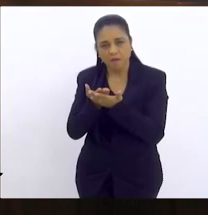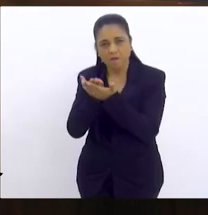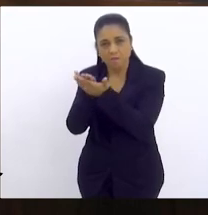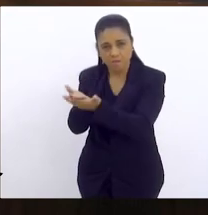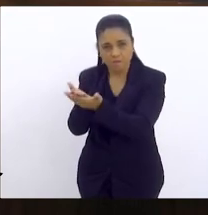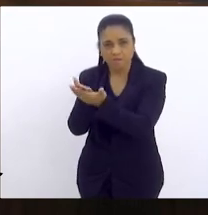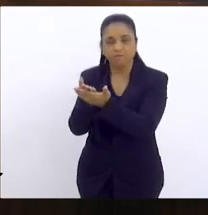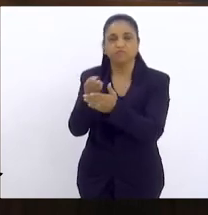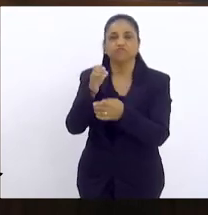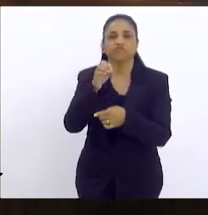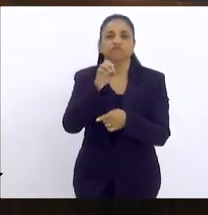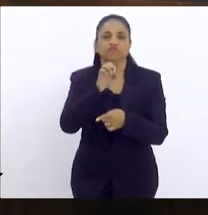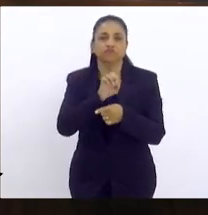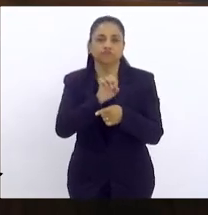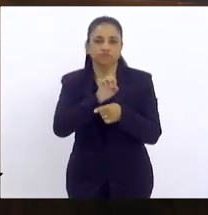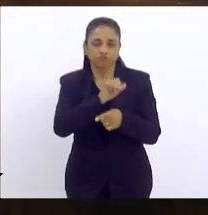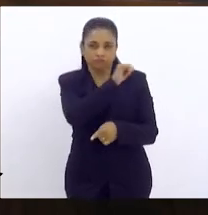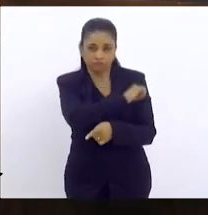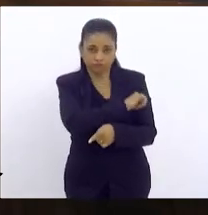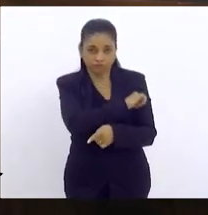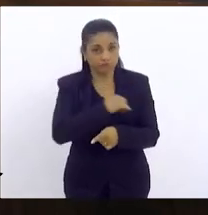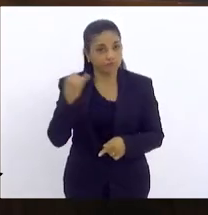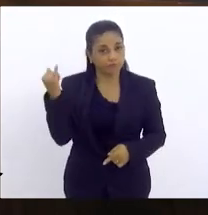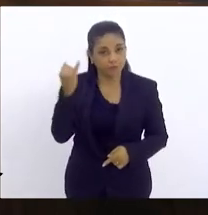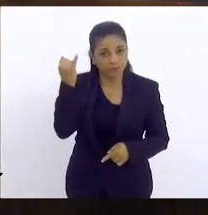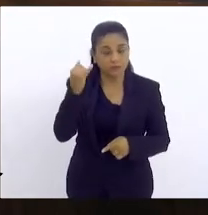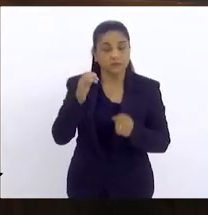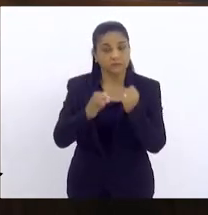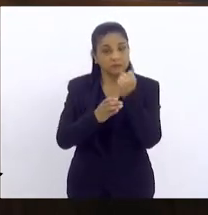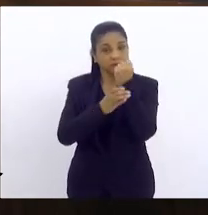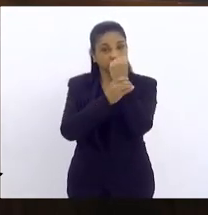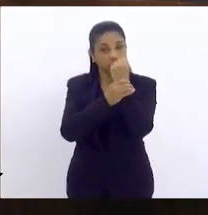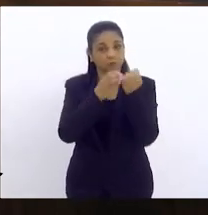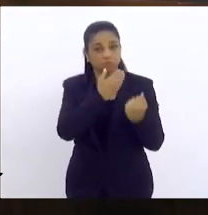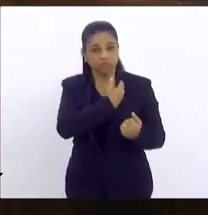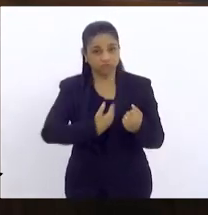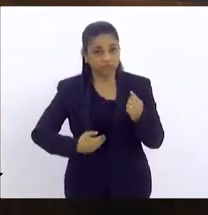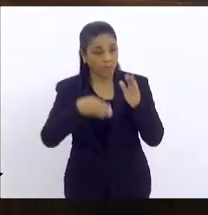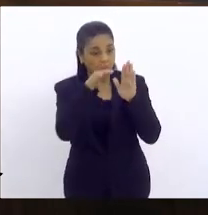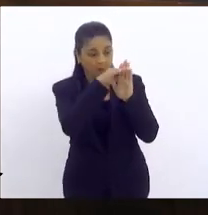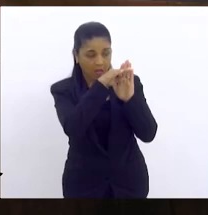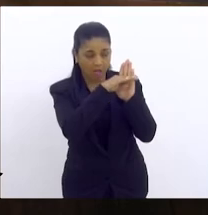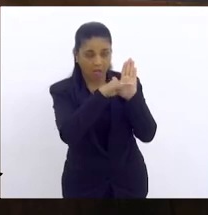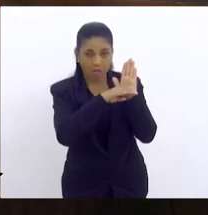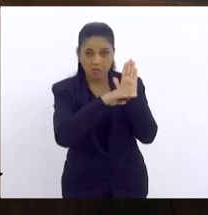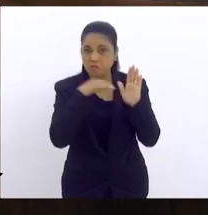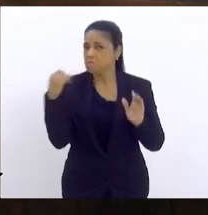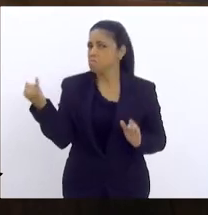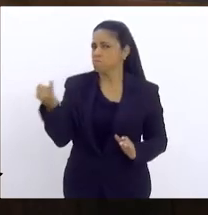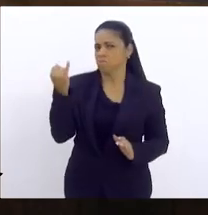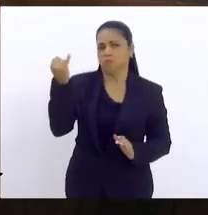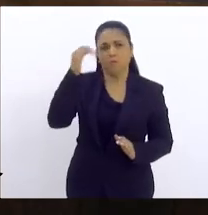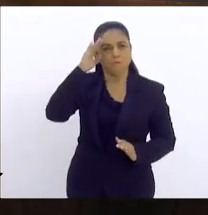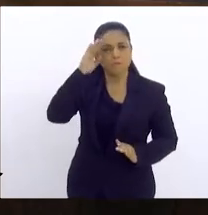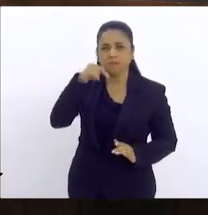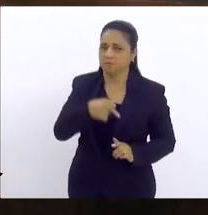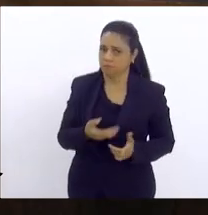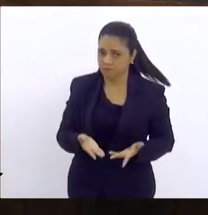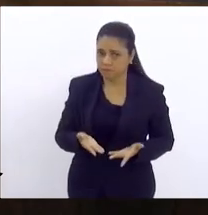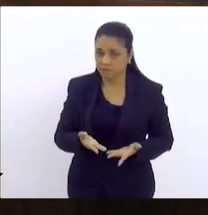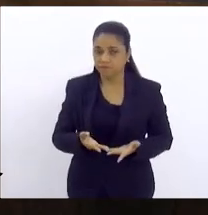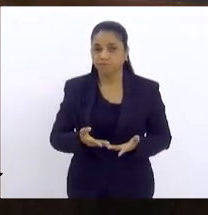do estado do Rio de Janeiro e Segurança Pública é uma pauta evidentemente muito importante e